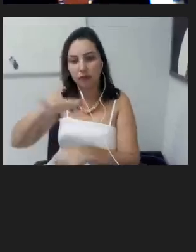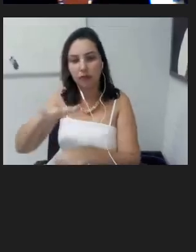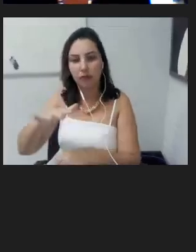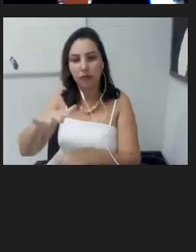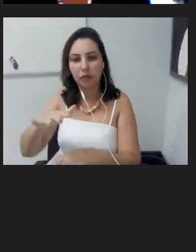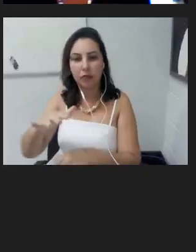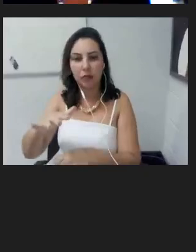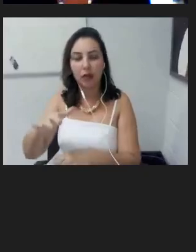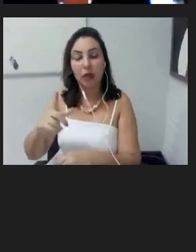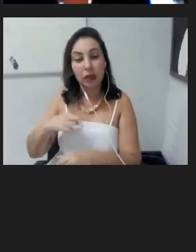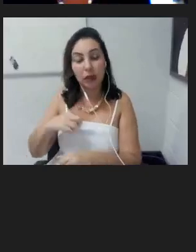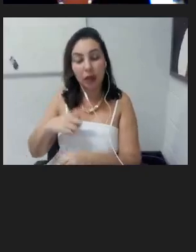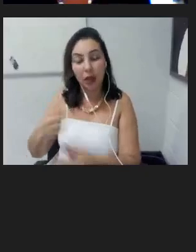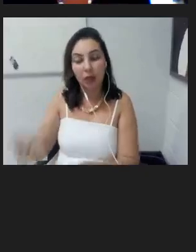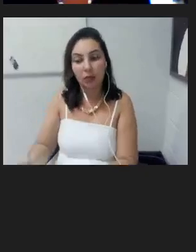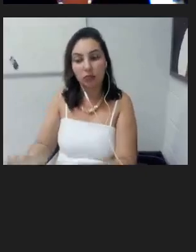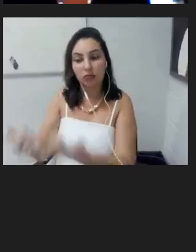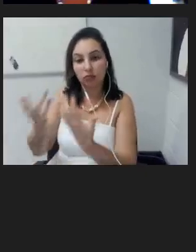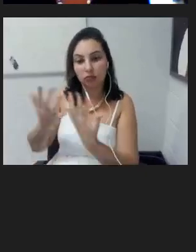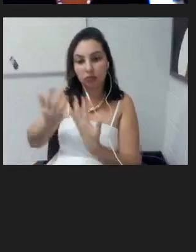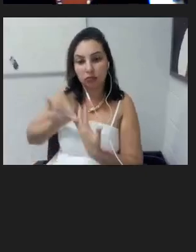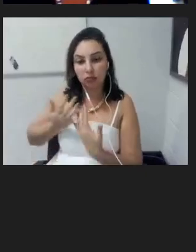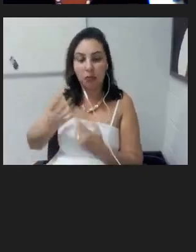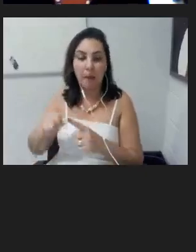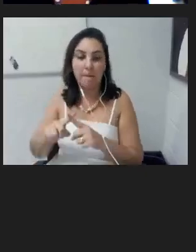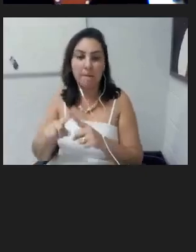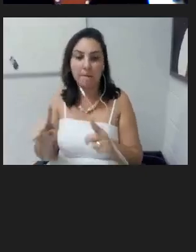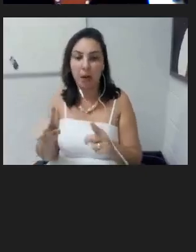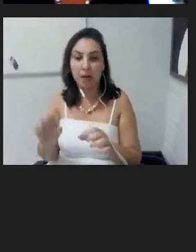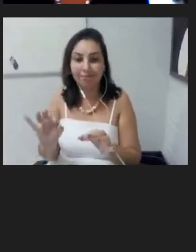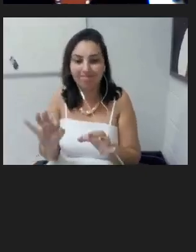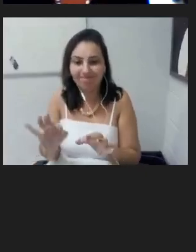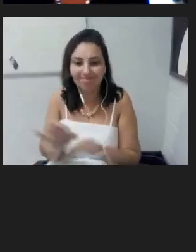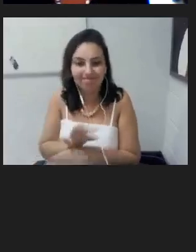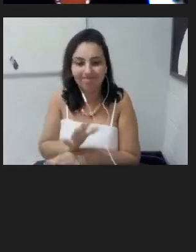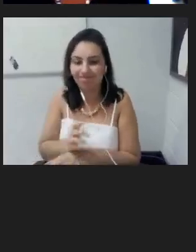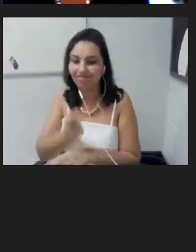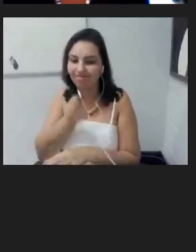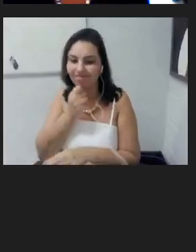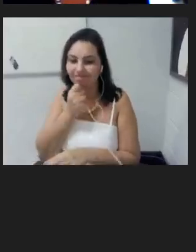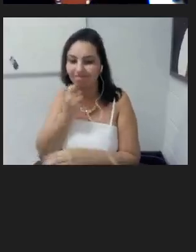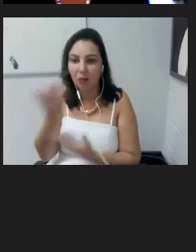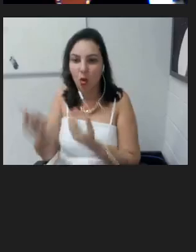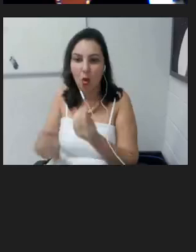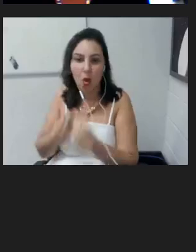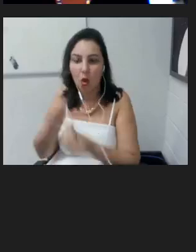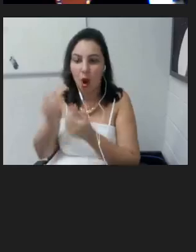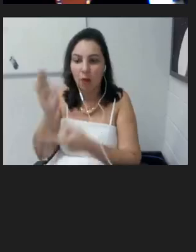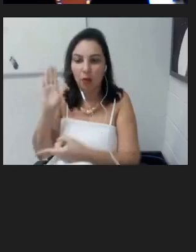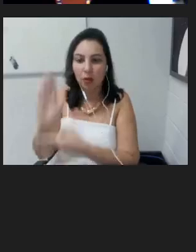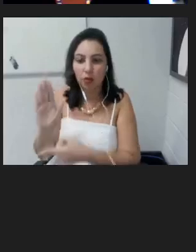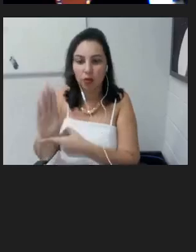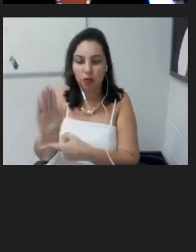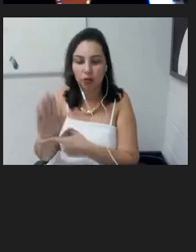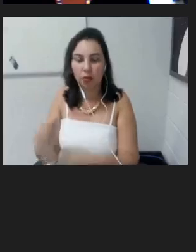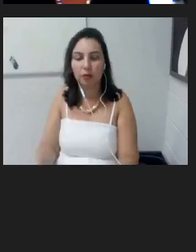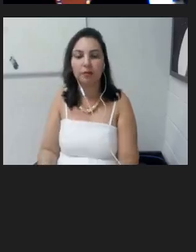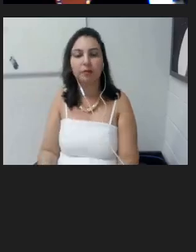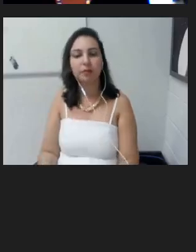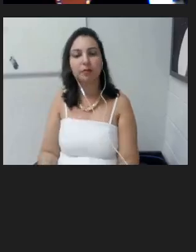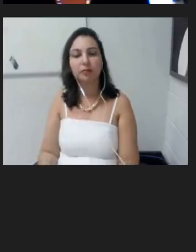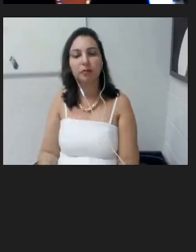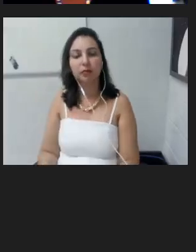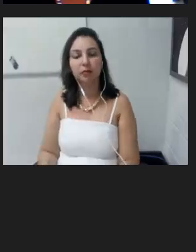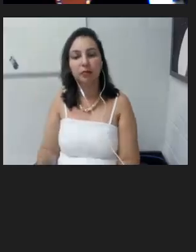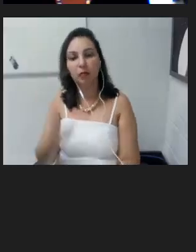mas ainda assim se sente despreparada para contribuir de forma mais efetiva. E aí ela coloca aqui, né,